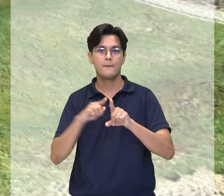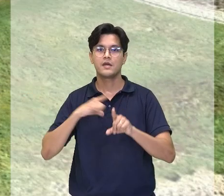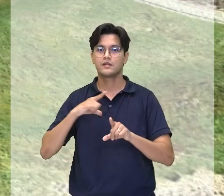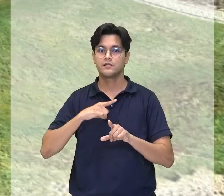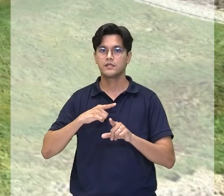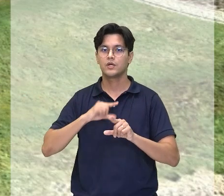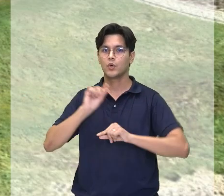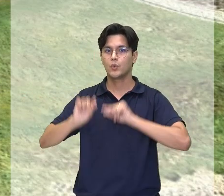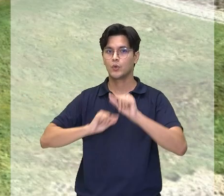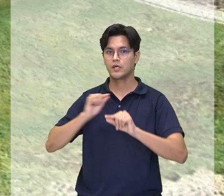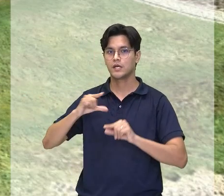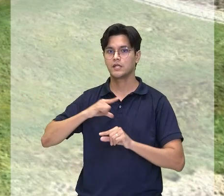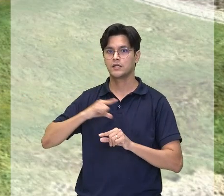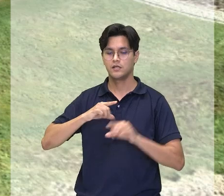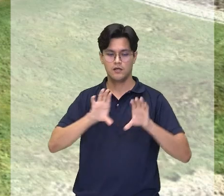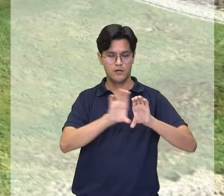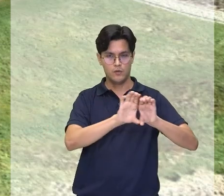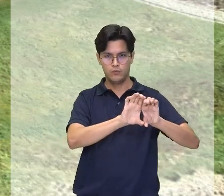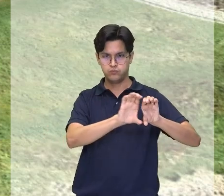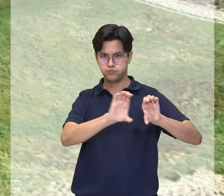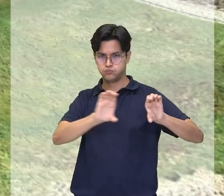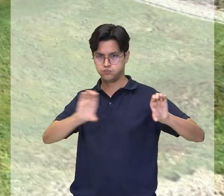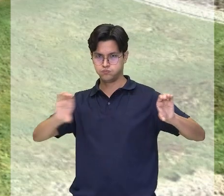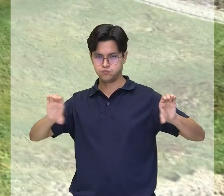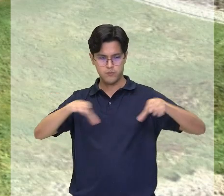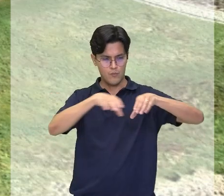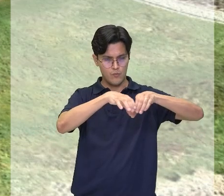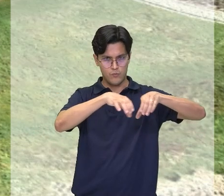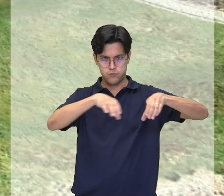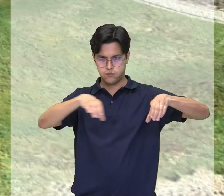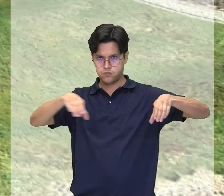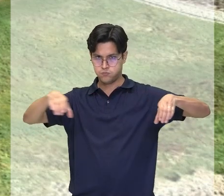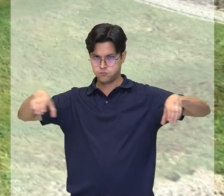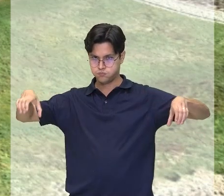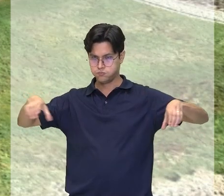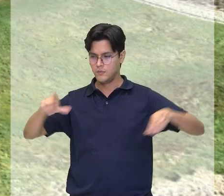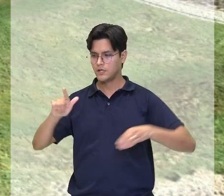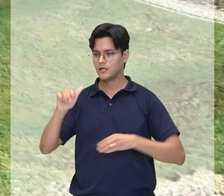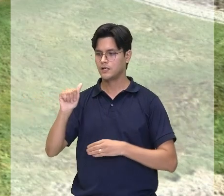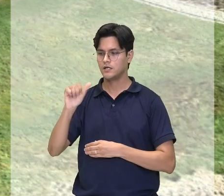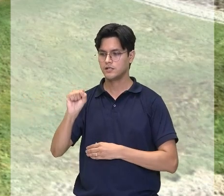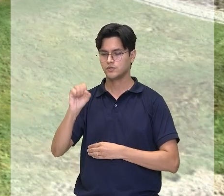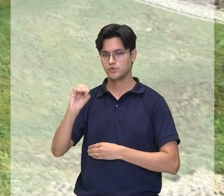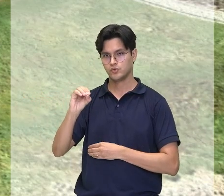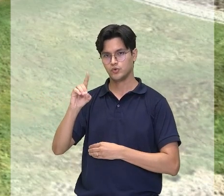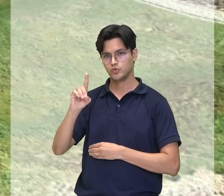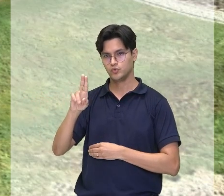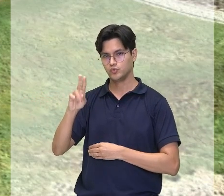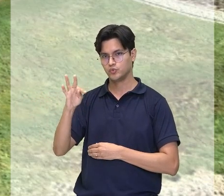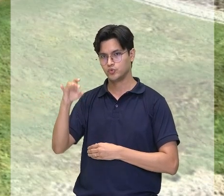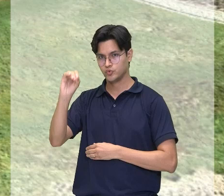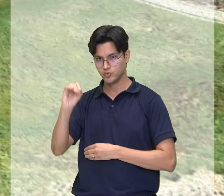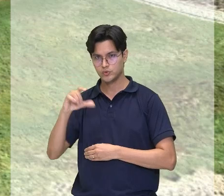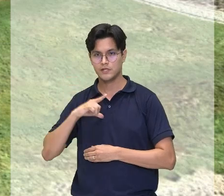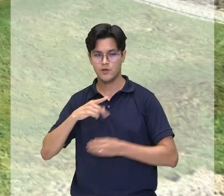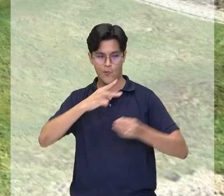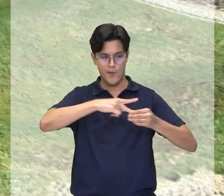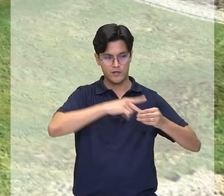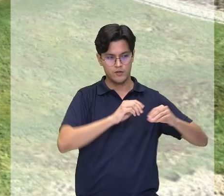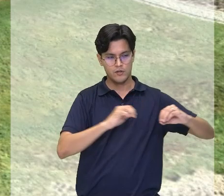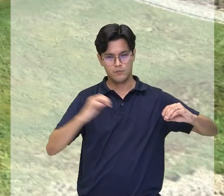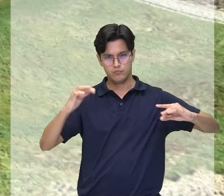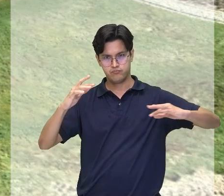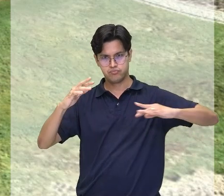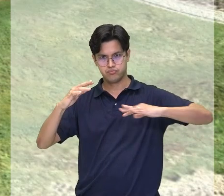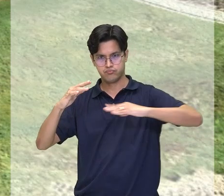gasodutos que trazem esse petróleo, né, até os tanques de petróleo, certo? E